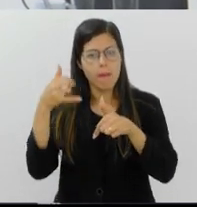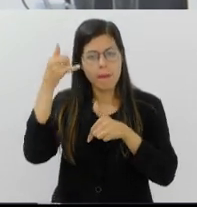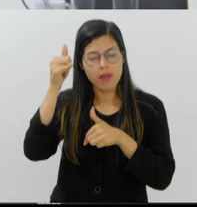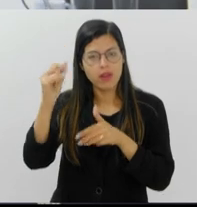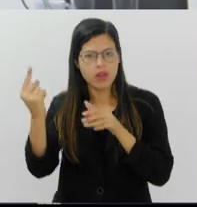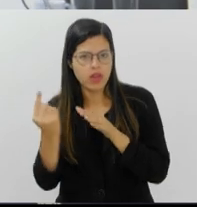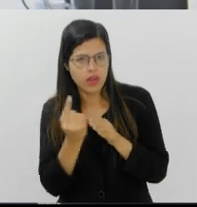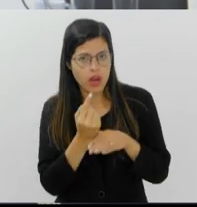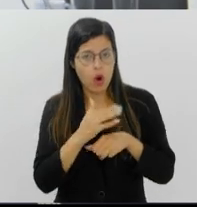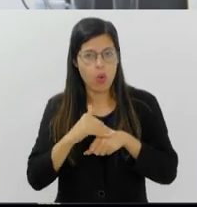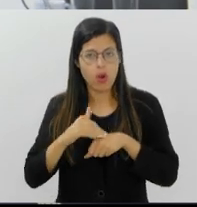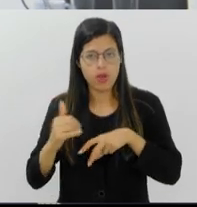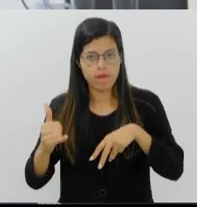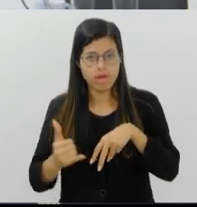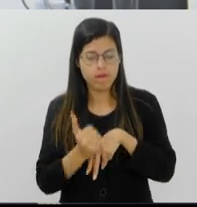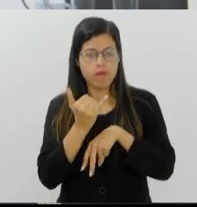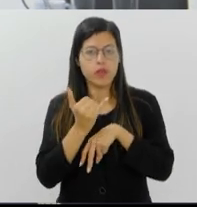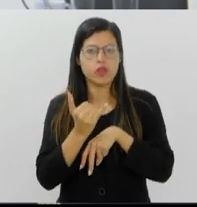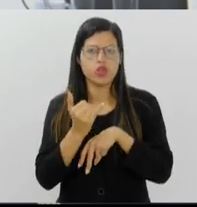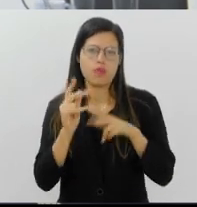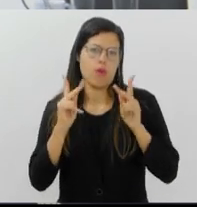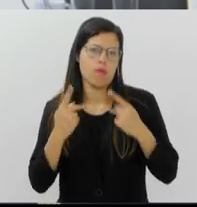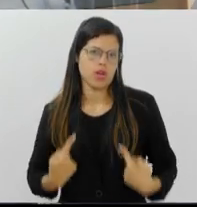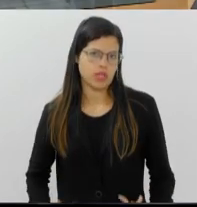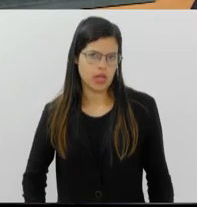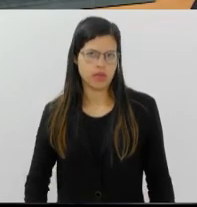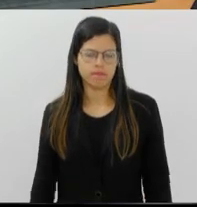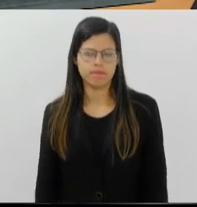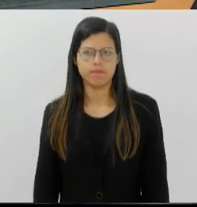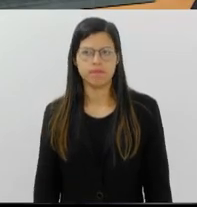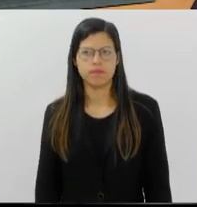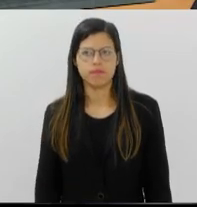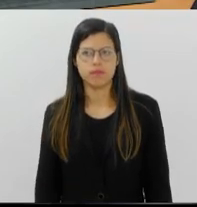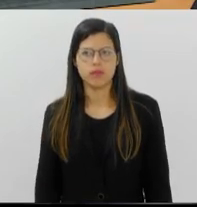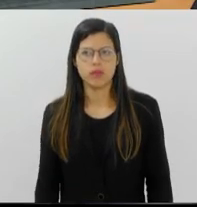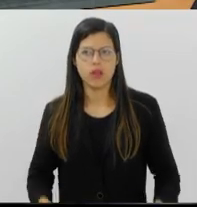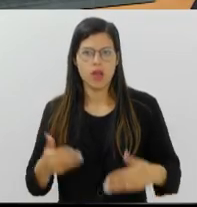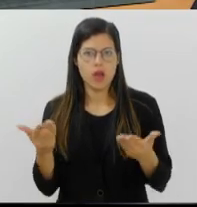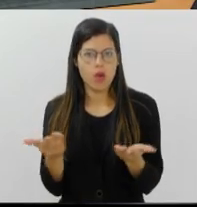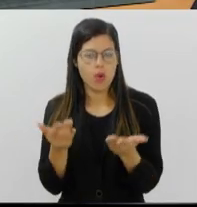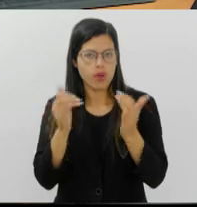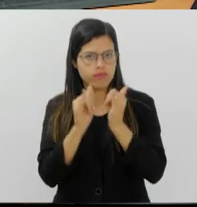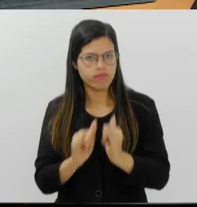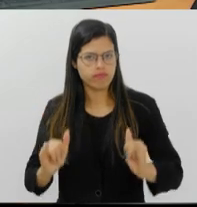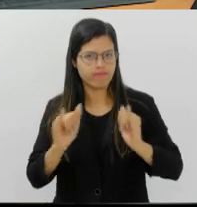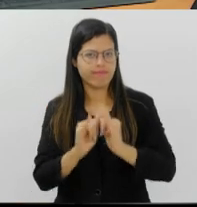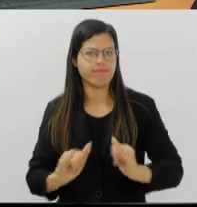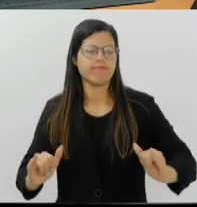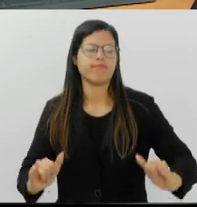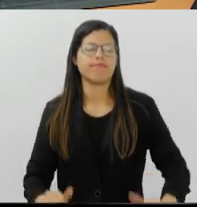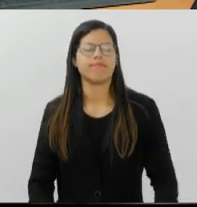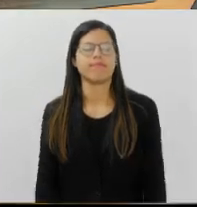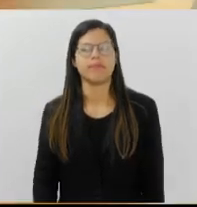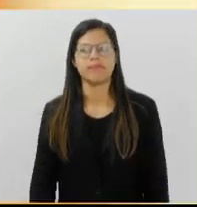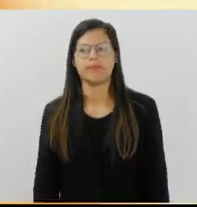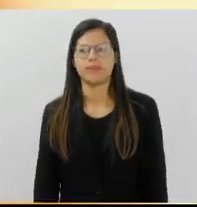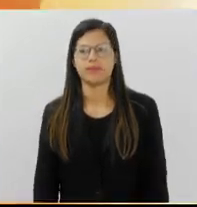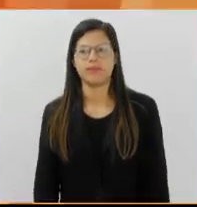acolher, no caso, as vítimas de uma forma humanizada. Vamos agora ao nosso giro de notícias de hoje.